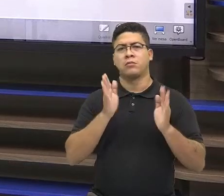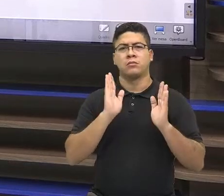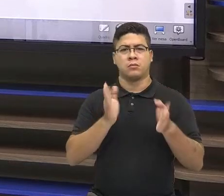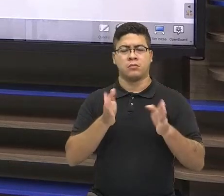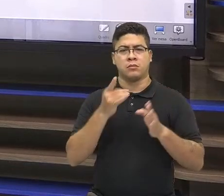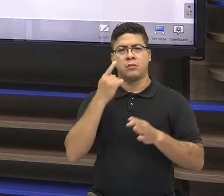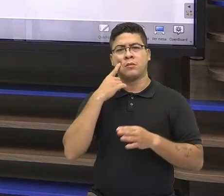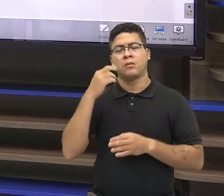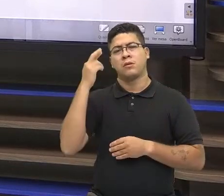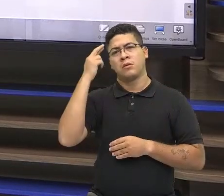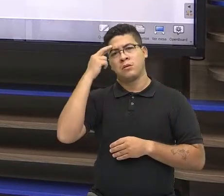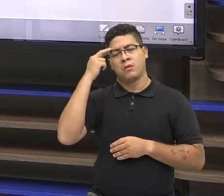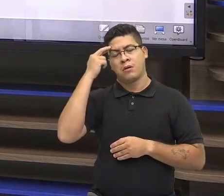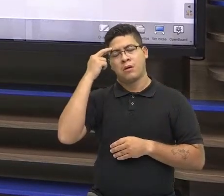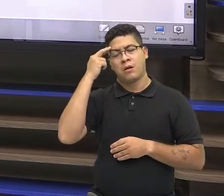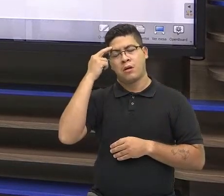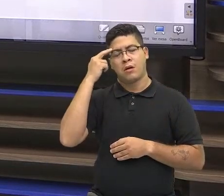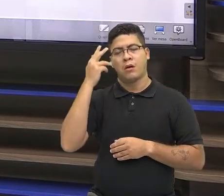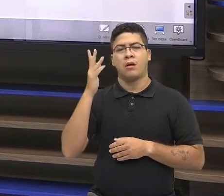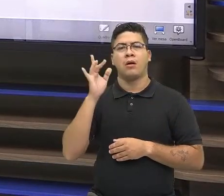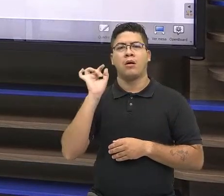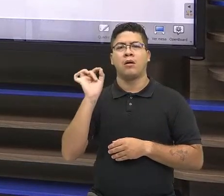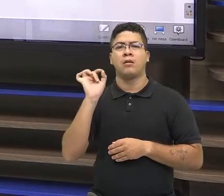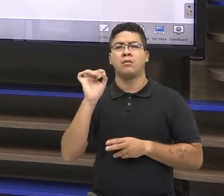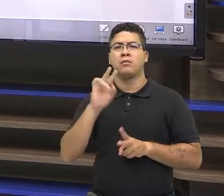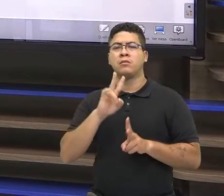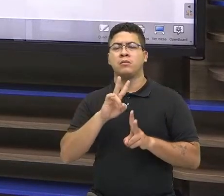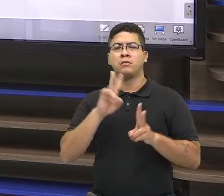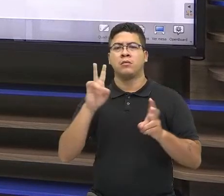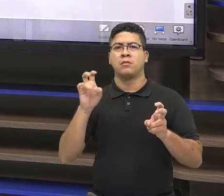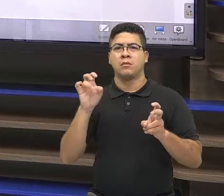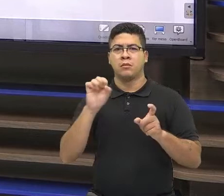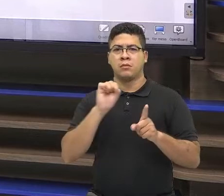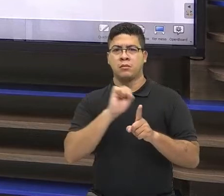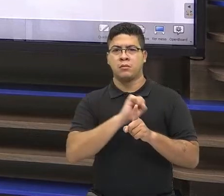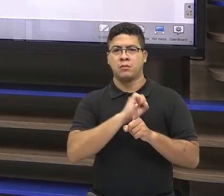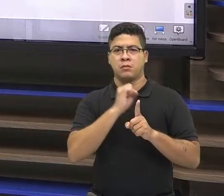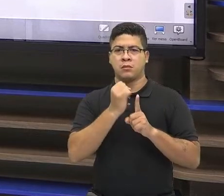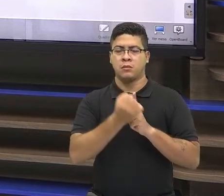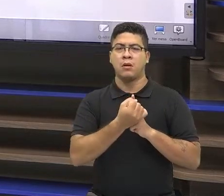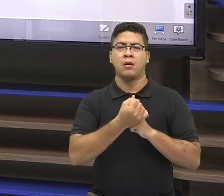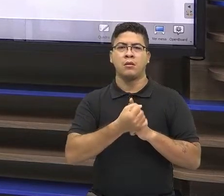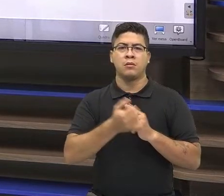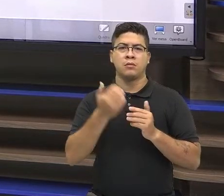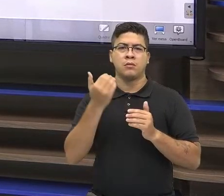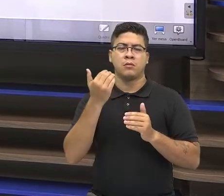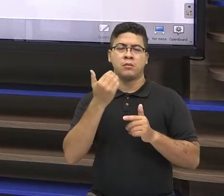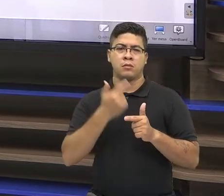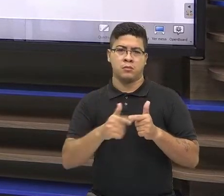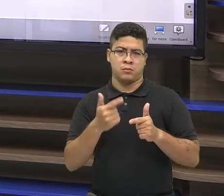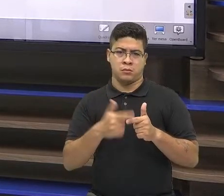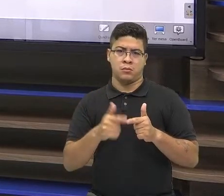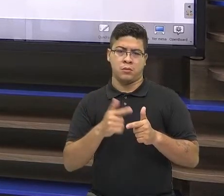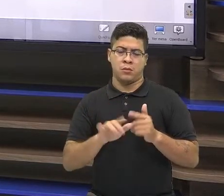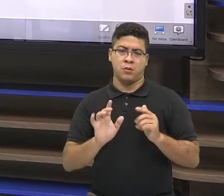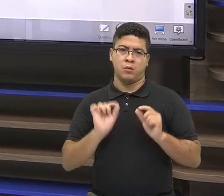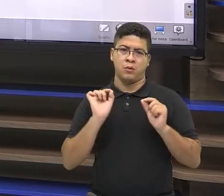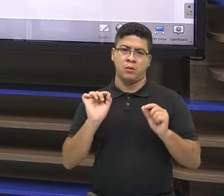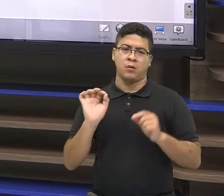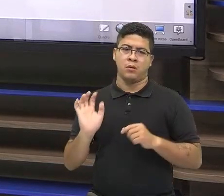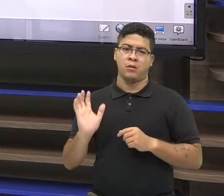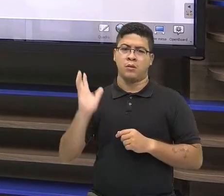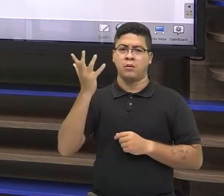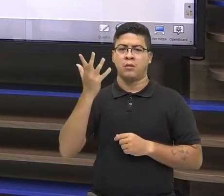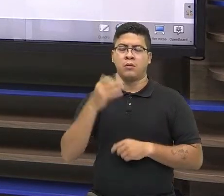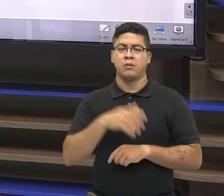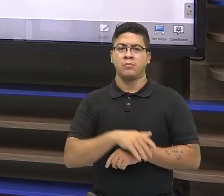reflitam sobre as questões sociais, né, o que está acontecendo ali na sociedade, para